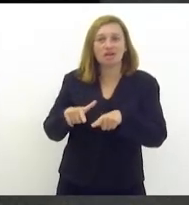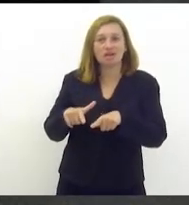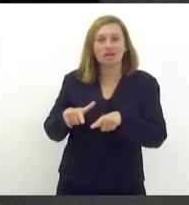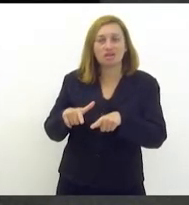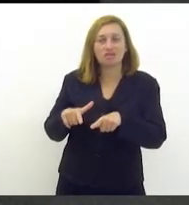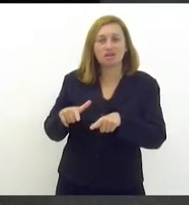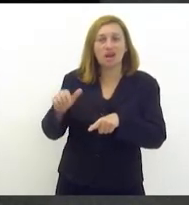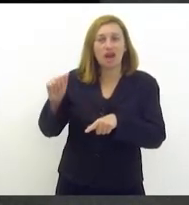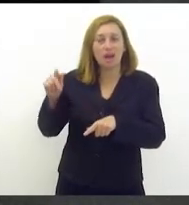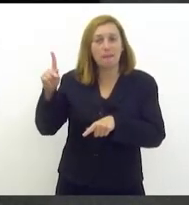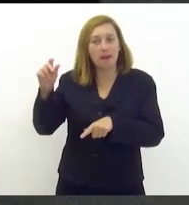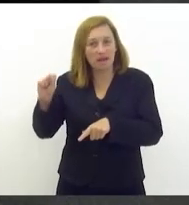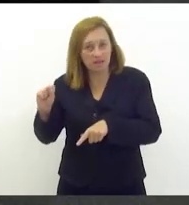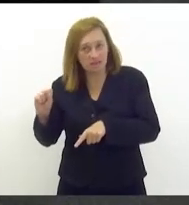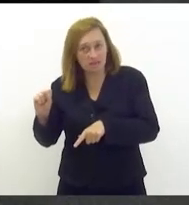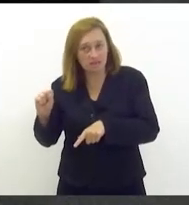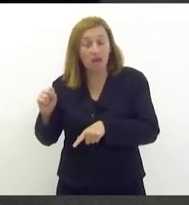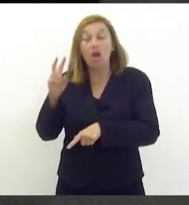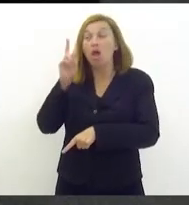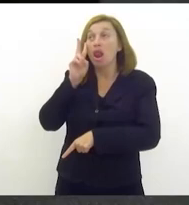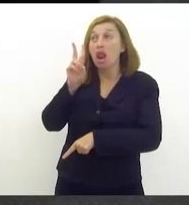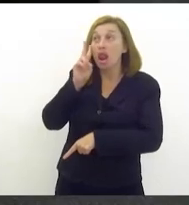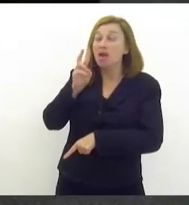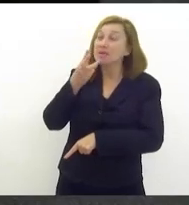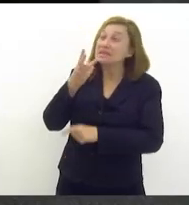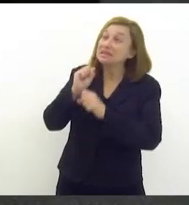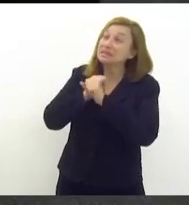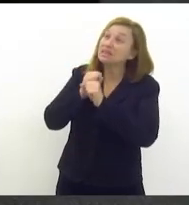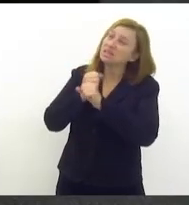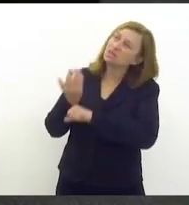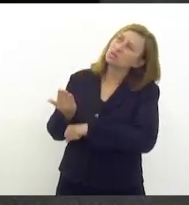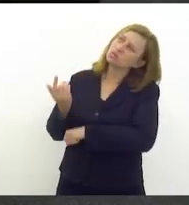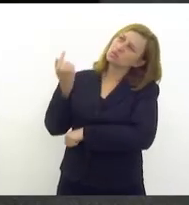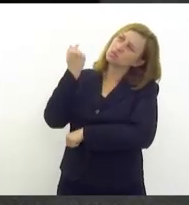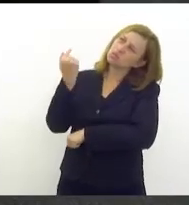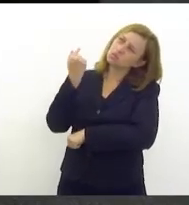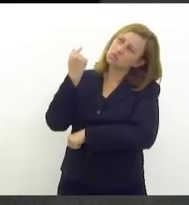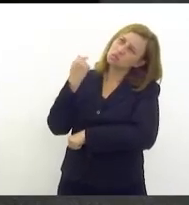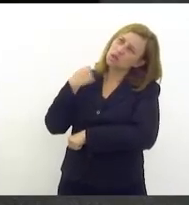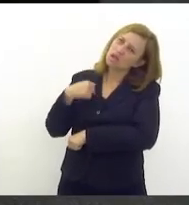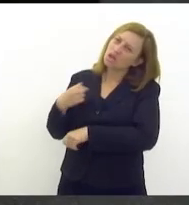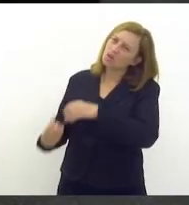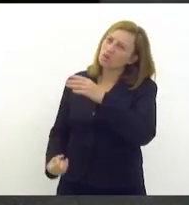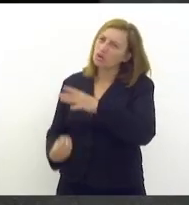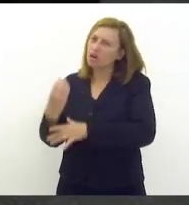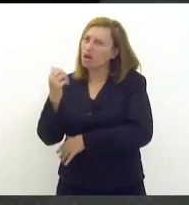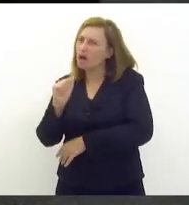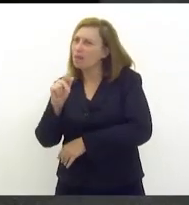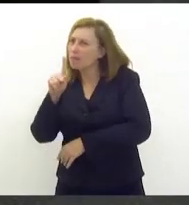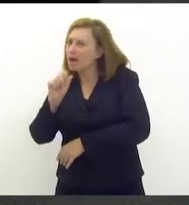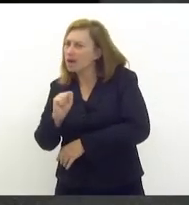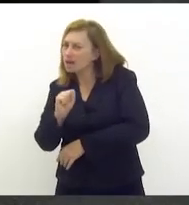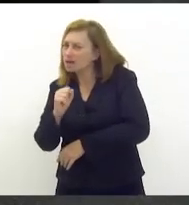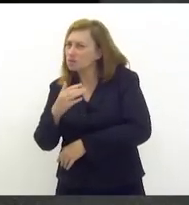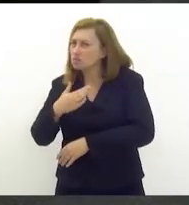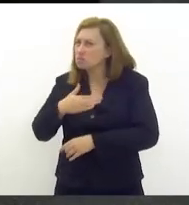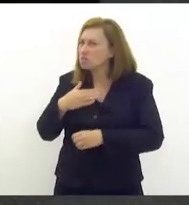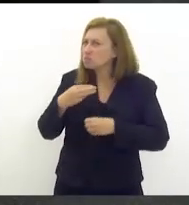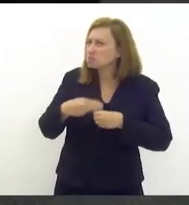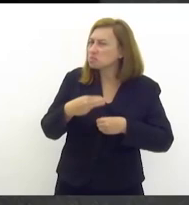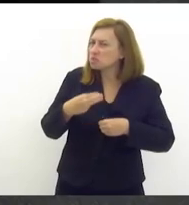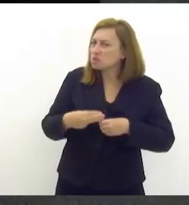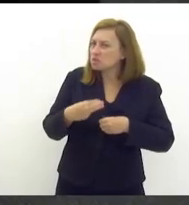pelas a paz eu lembro que há 30 anos atrás eu fui fundadora da APAE do meu Município